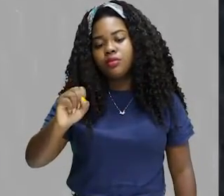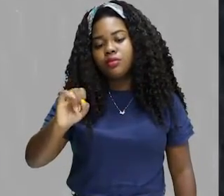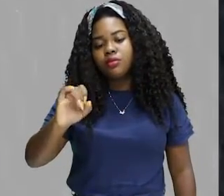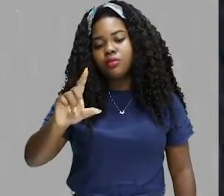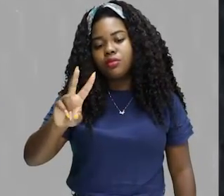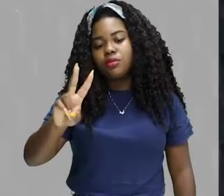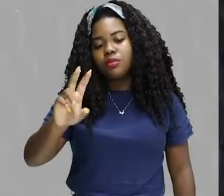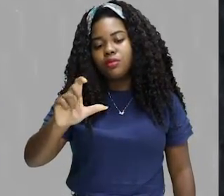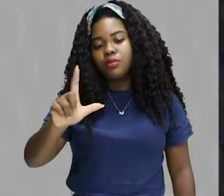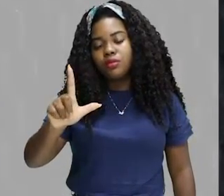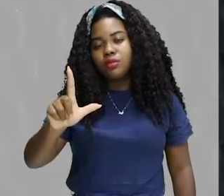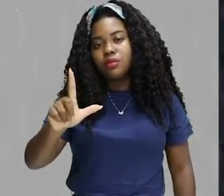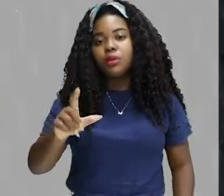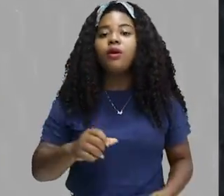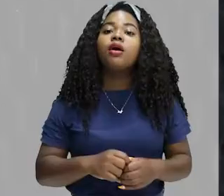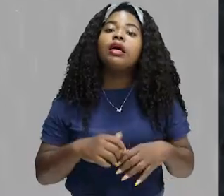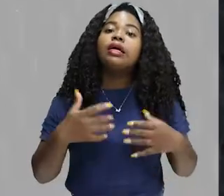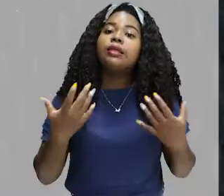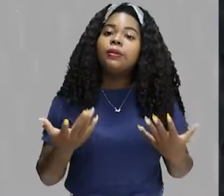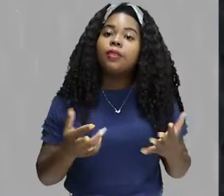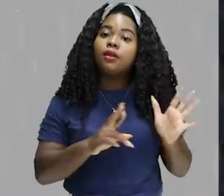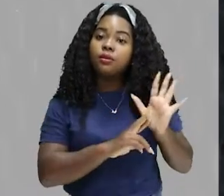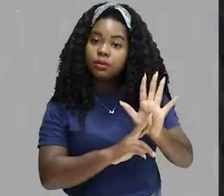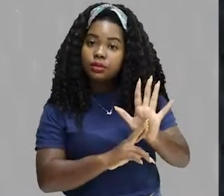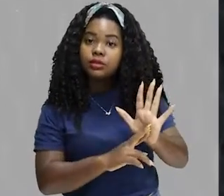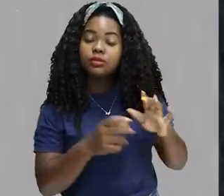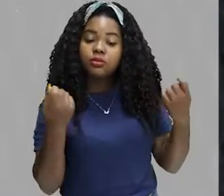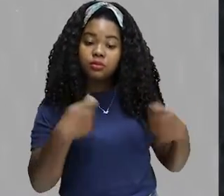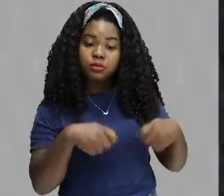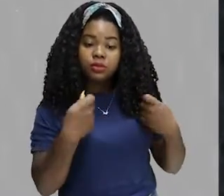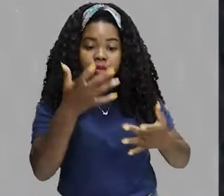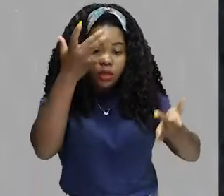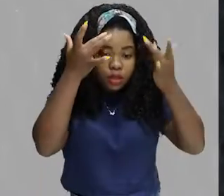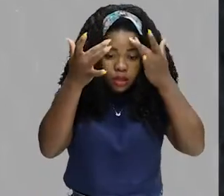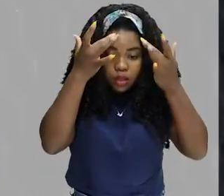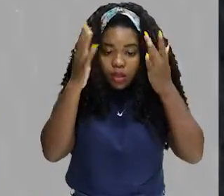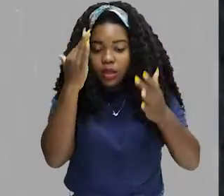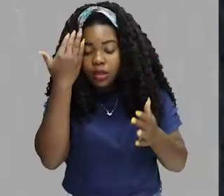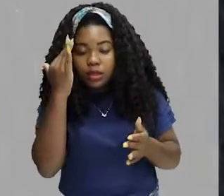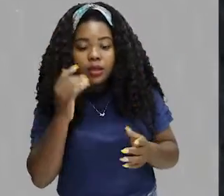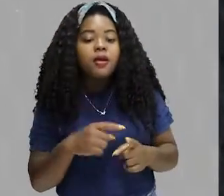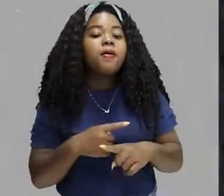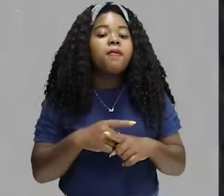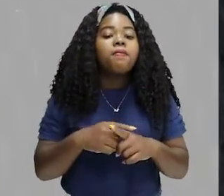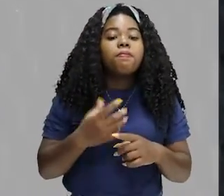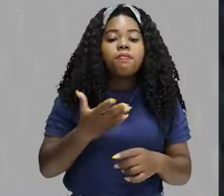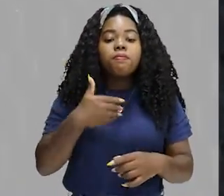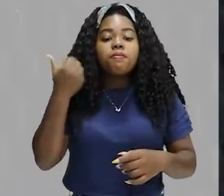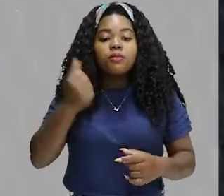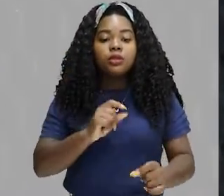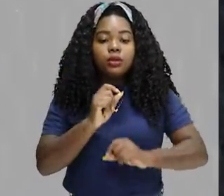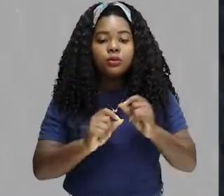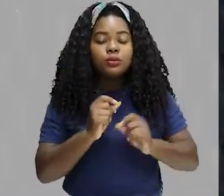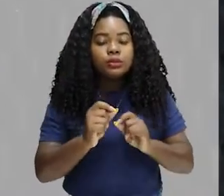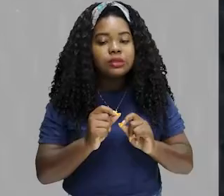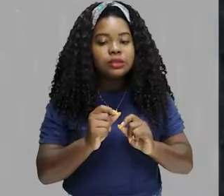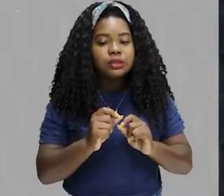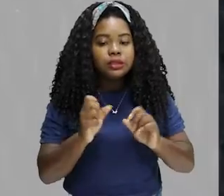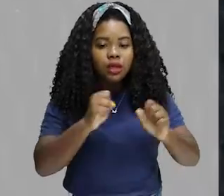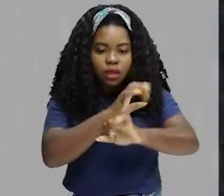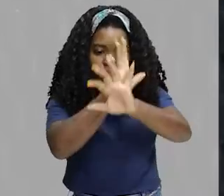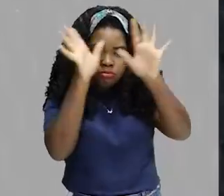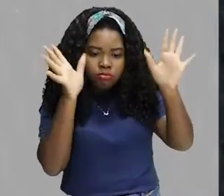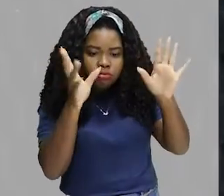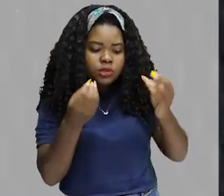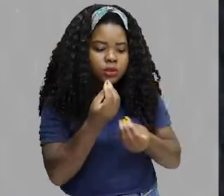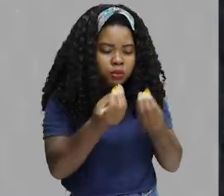gente precisa dominar, porque para a gente ter uma melhor interpretação da reação, beleza?